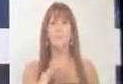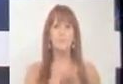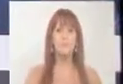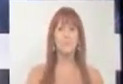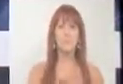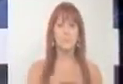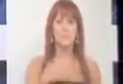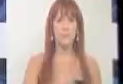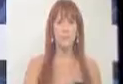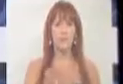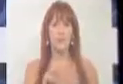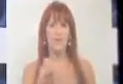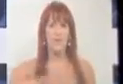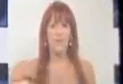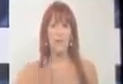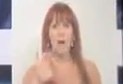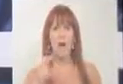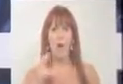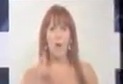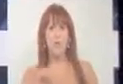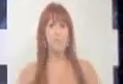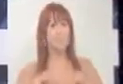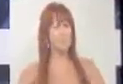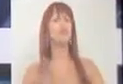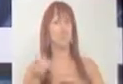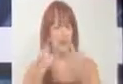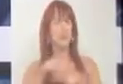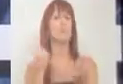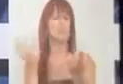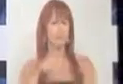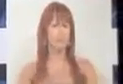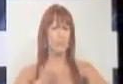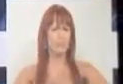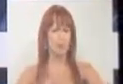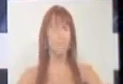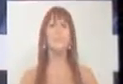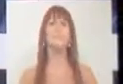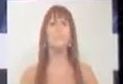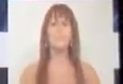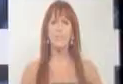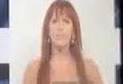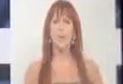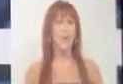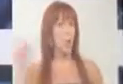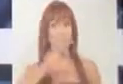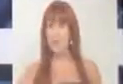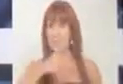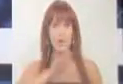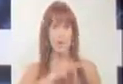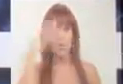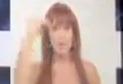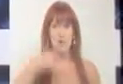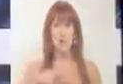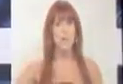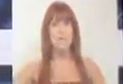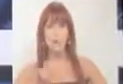ao Sr. Deputado Pedro Farmalse, quem cumprimento e com quem já temos reunido várias vezes. Eu não ouvi as declarações do professor,